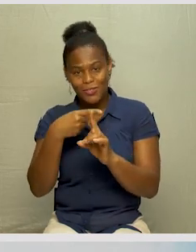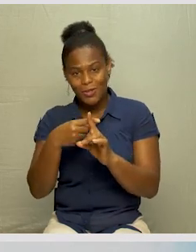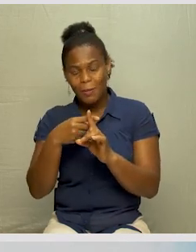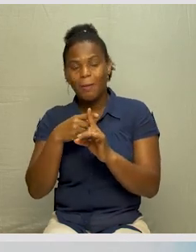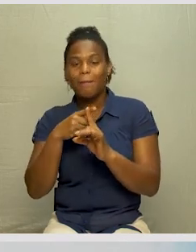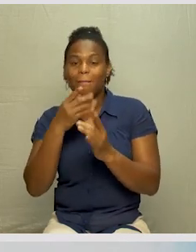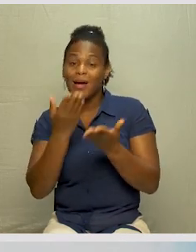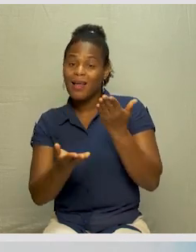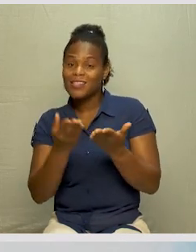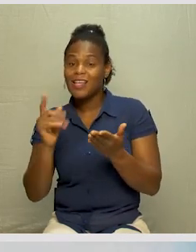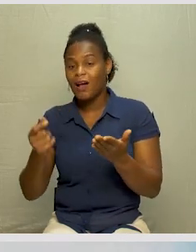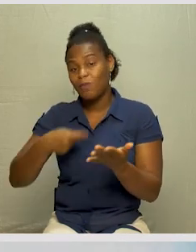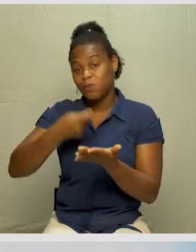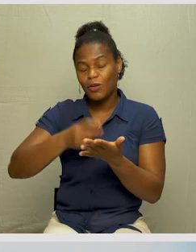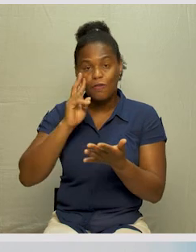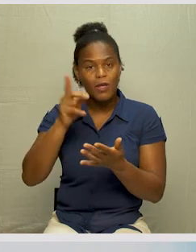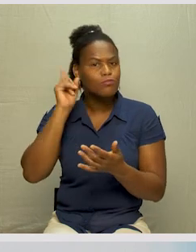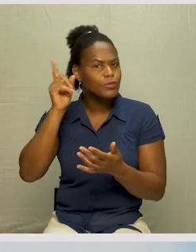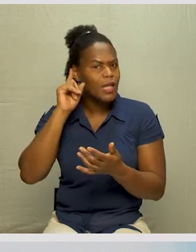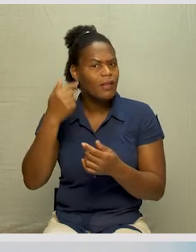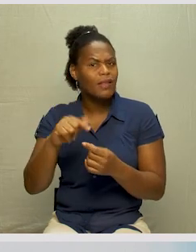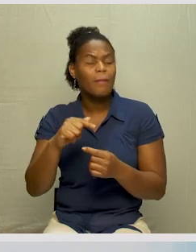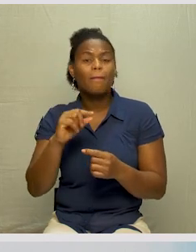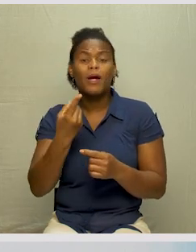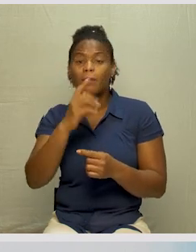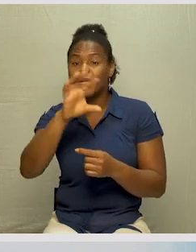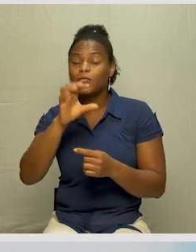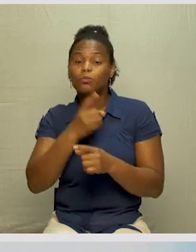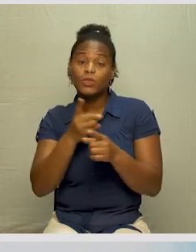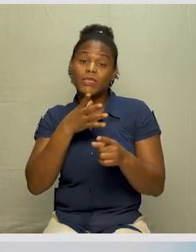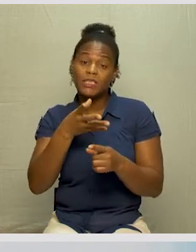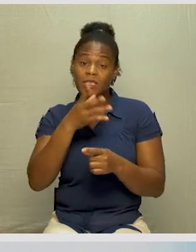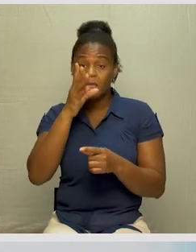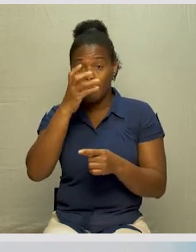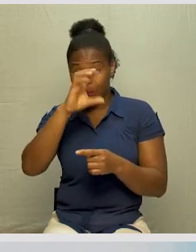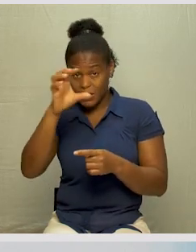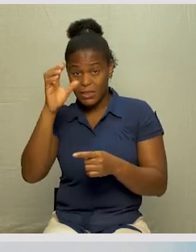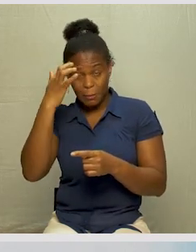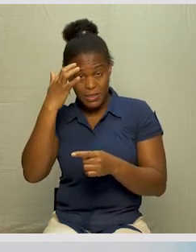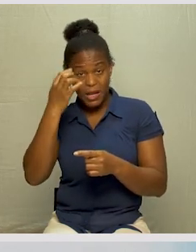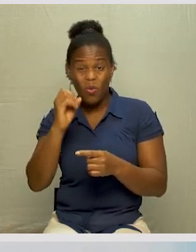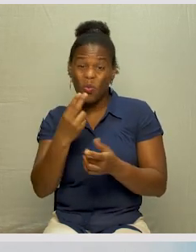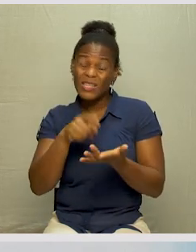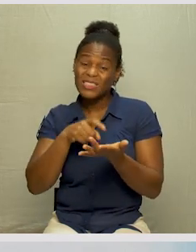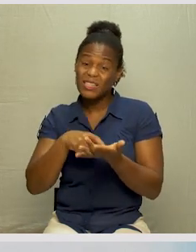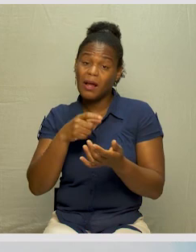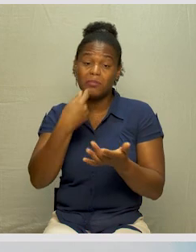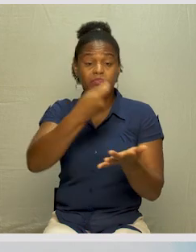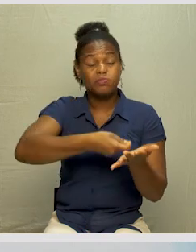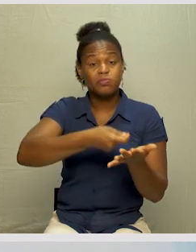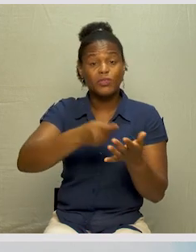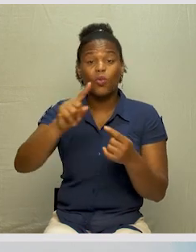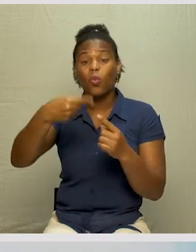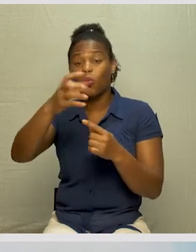tem um significado importante para o país, uma vez que nos diz se o país tem capacidade ou se tem necessidade líquida